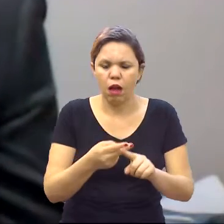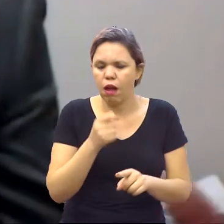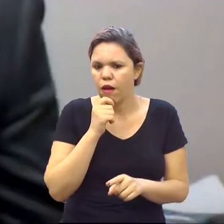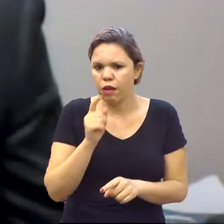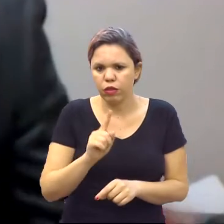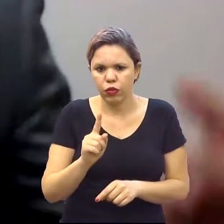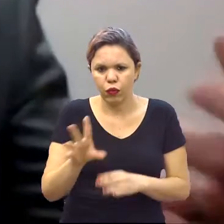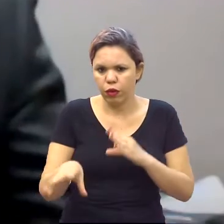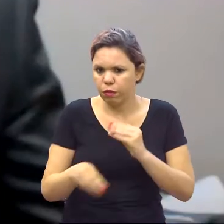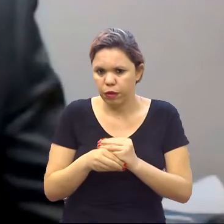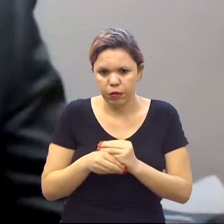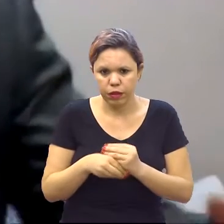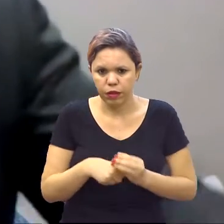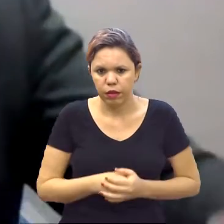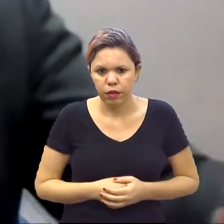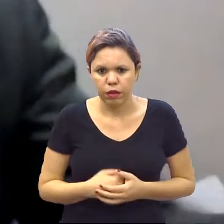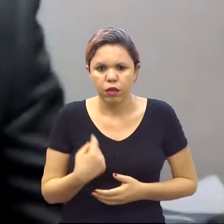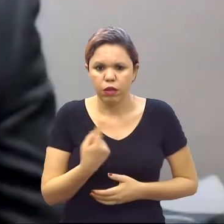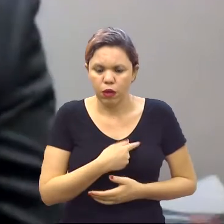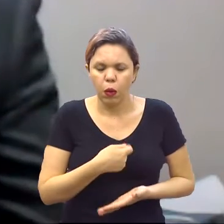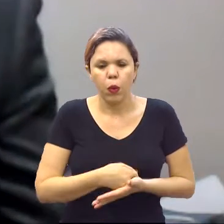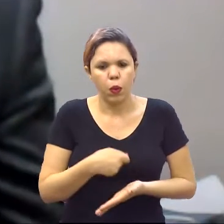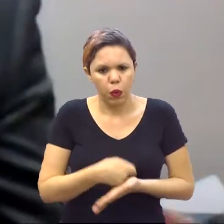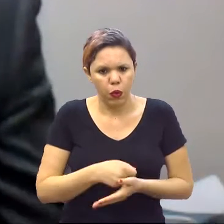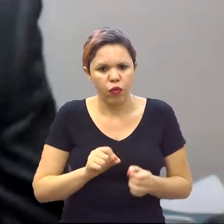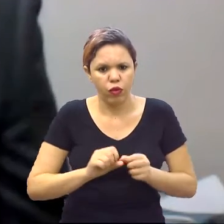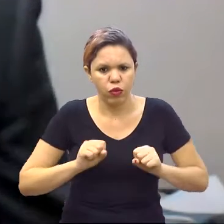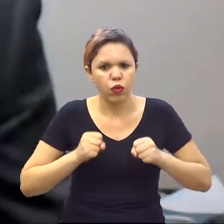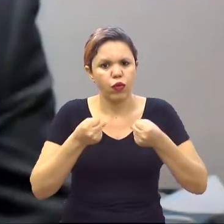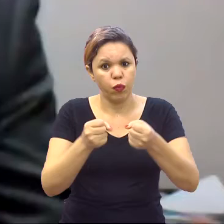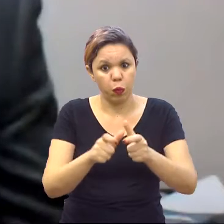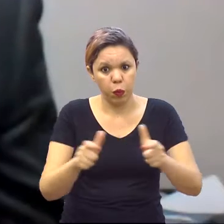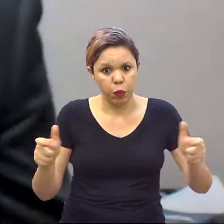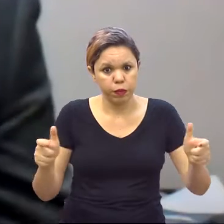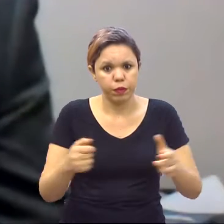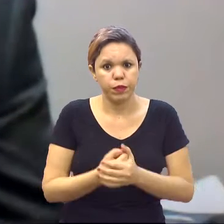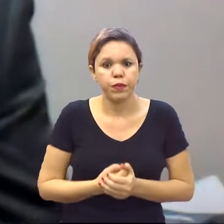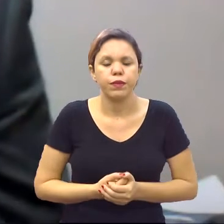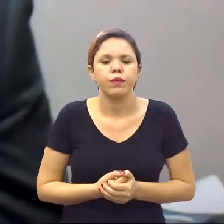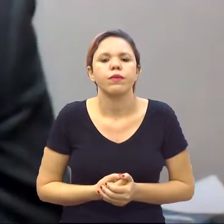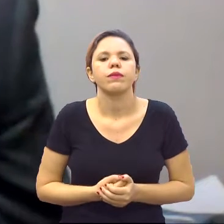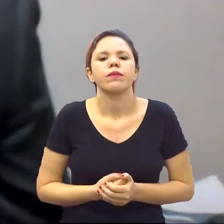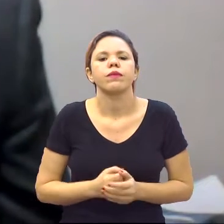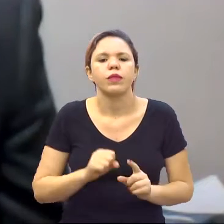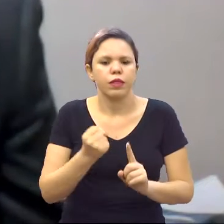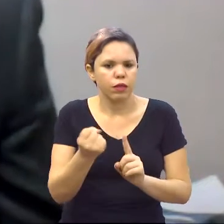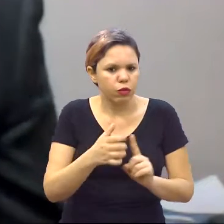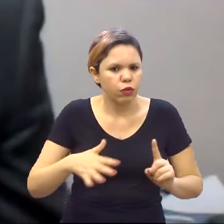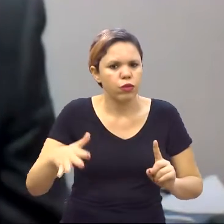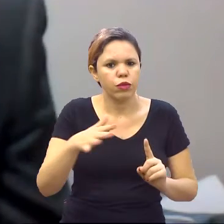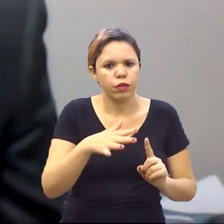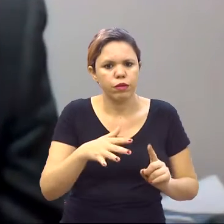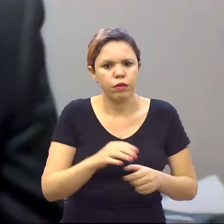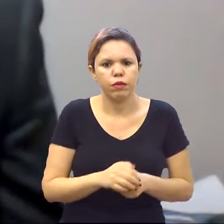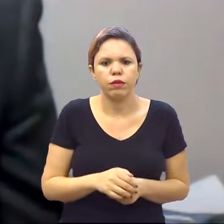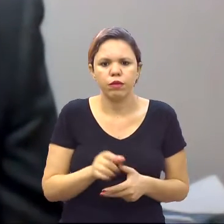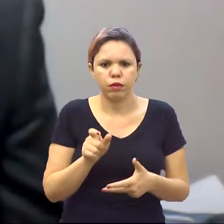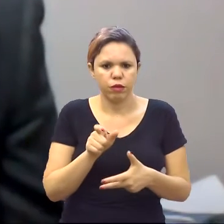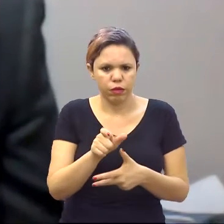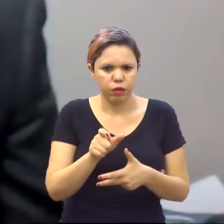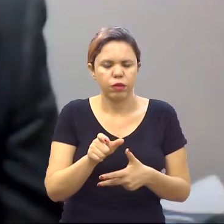que ainda não foram implementadas. Então, nós deveríamos fazer um esforço muito grande da sociedade, dos